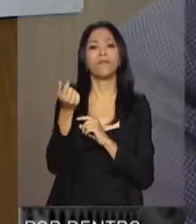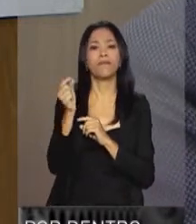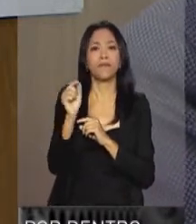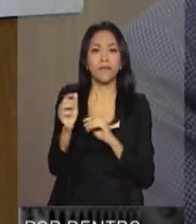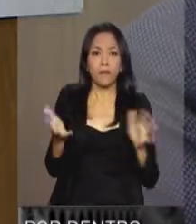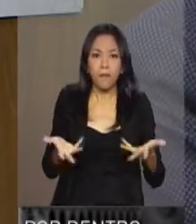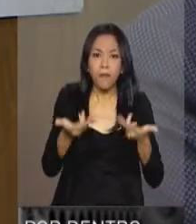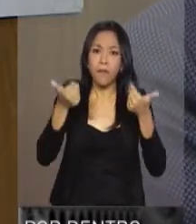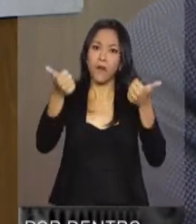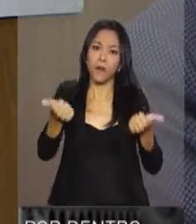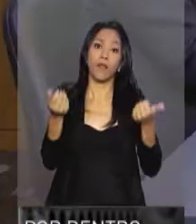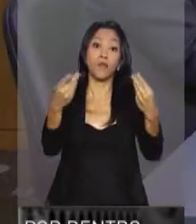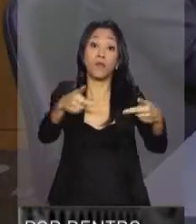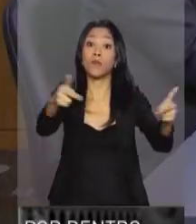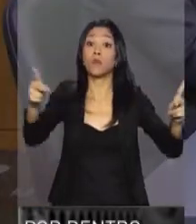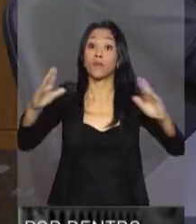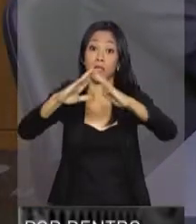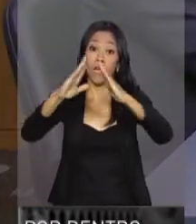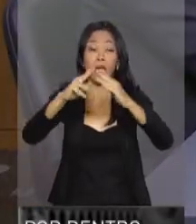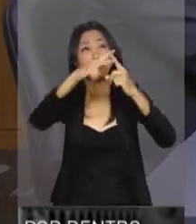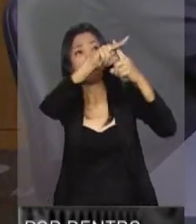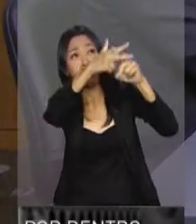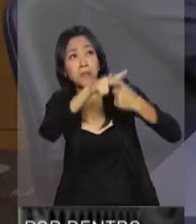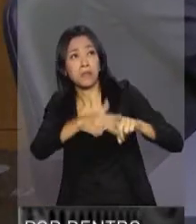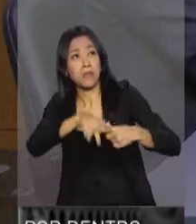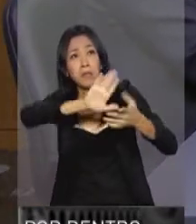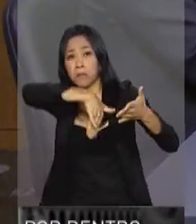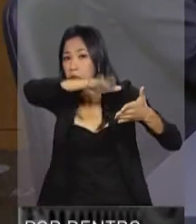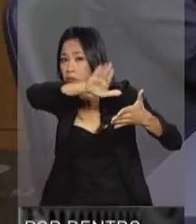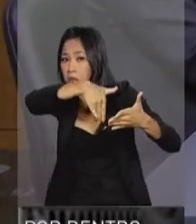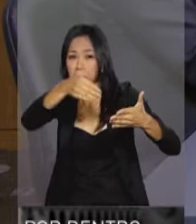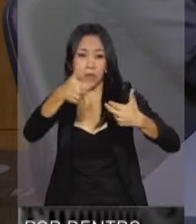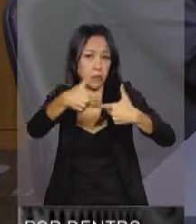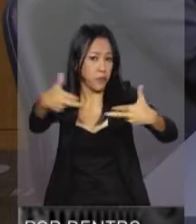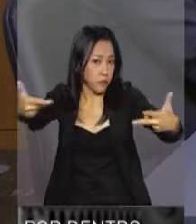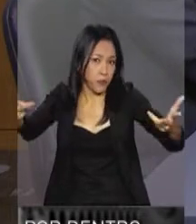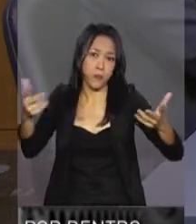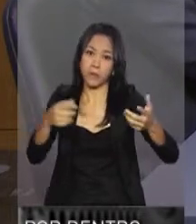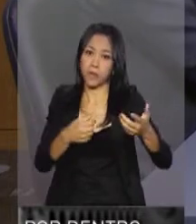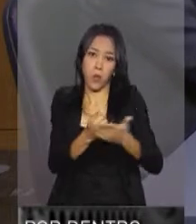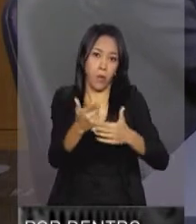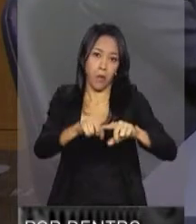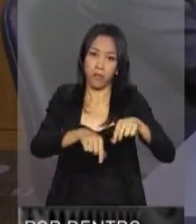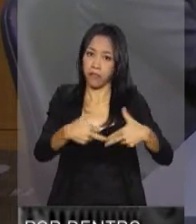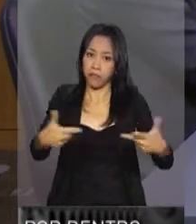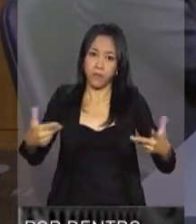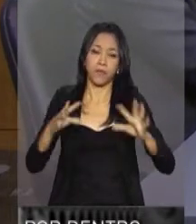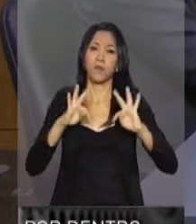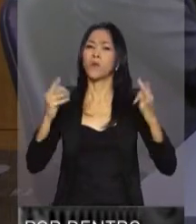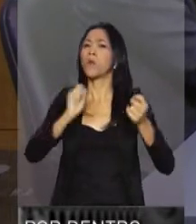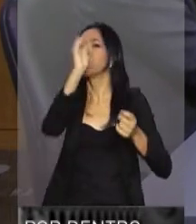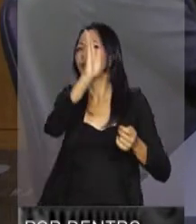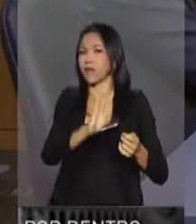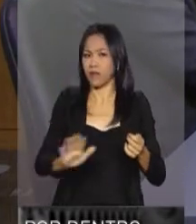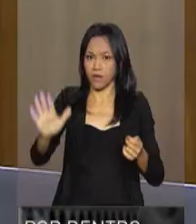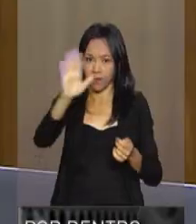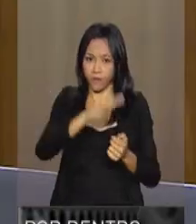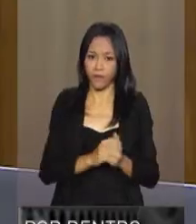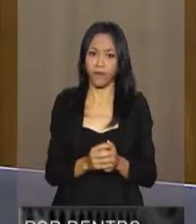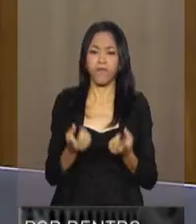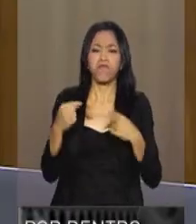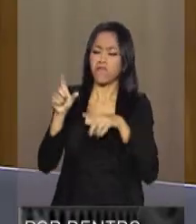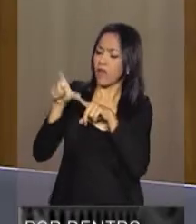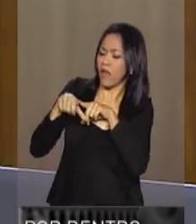na sua habitação na sua residência na sua casa em todo o brasil iniciou então continuar falando desse cartão